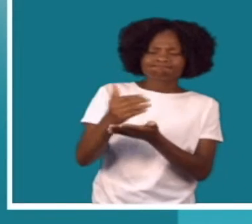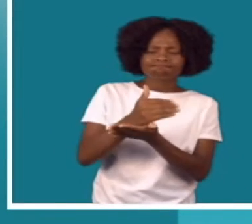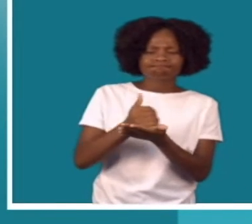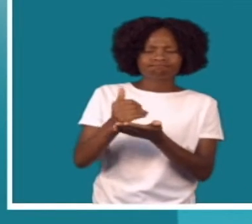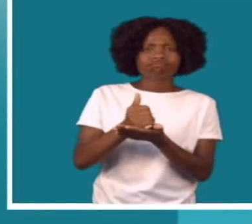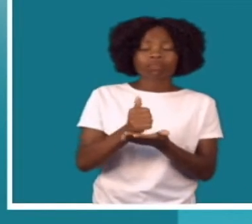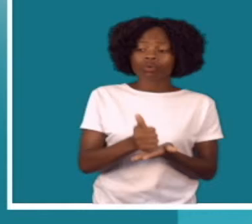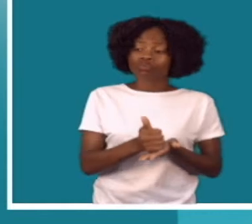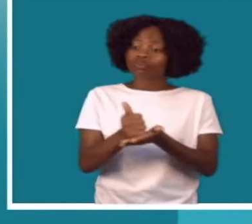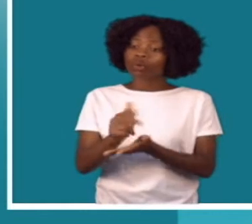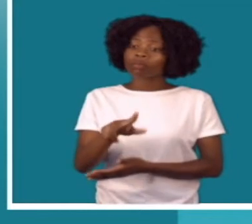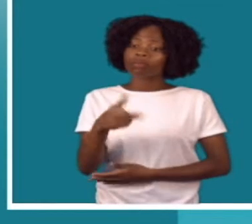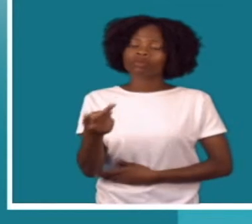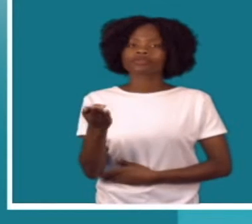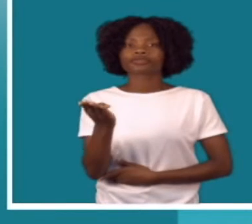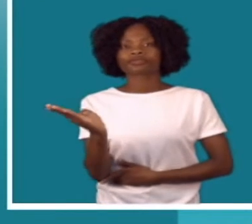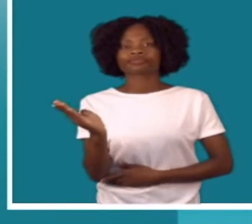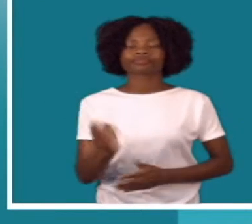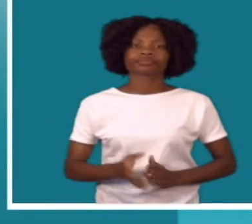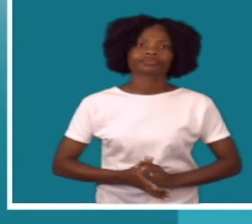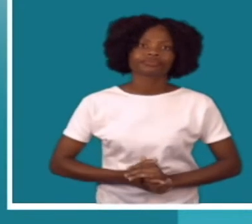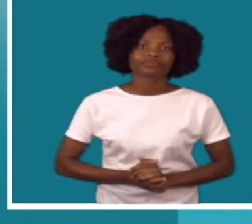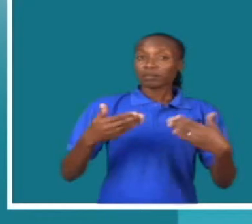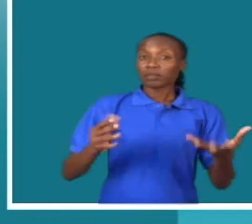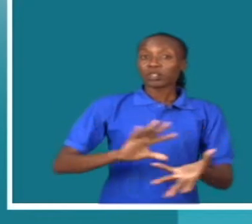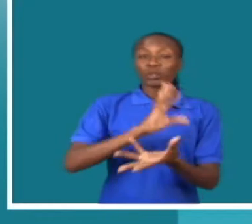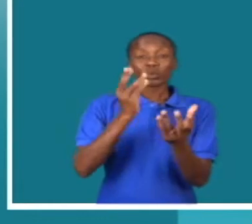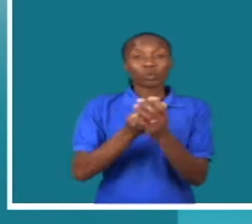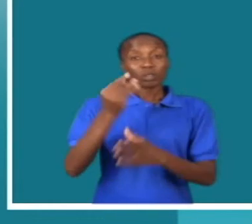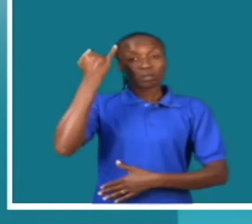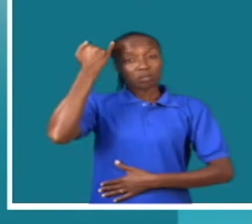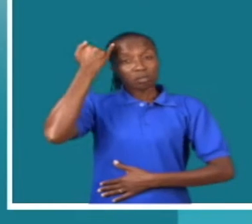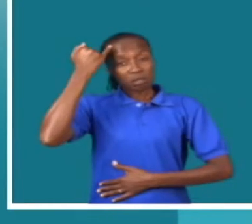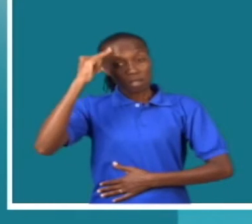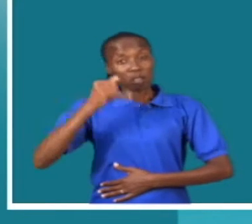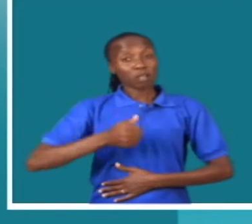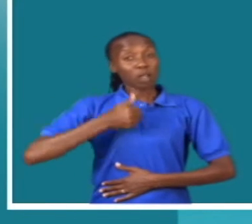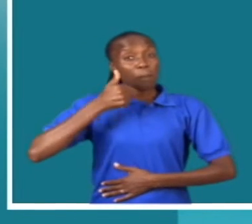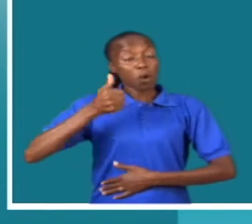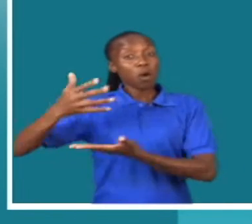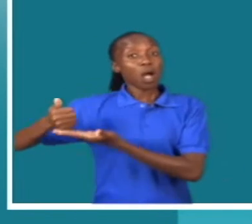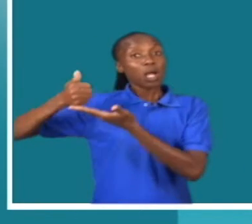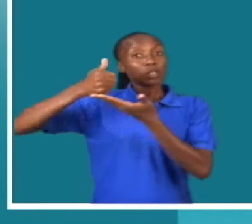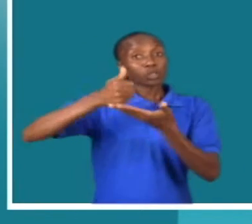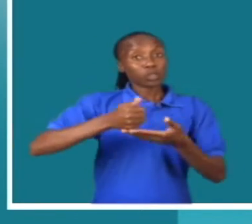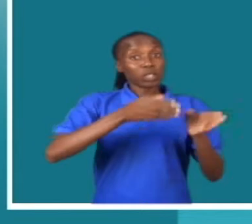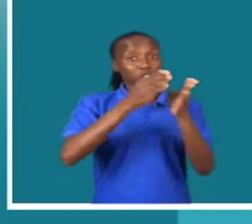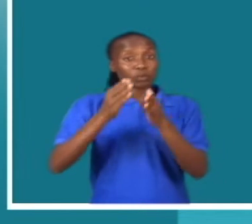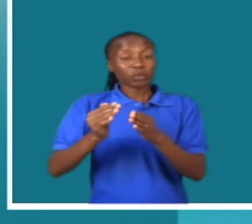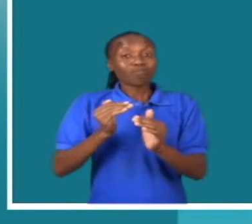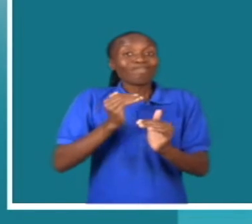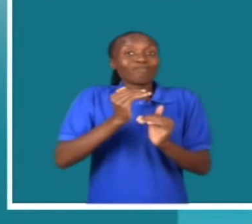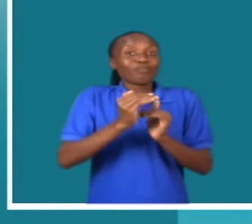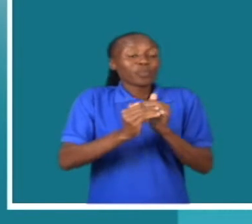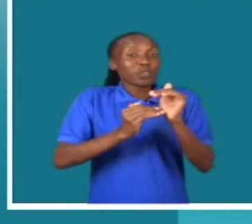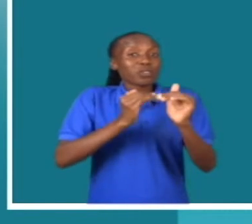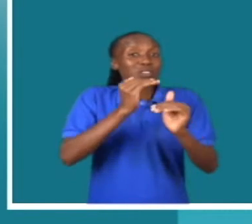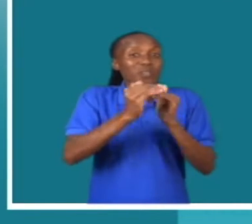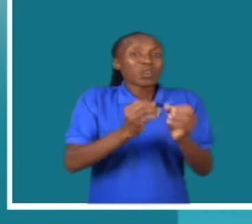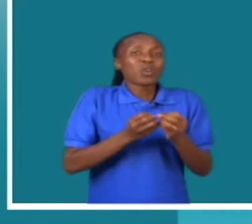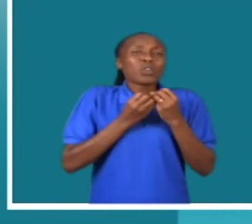organizar um show beneficente. Todas as ideias que são boas ajudam as pessoas a desenvolver.